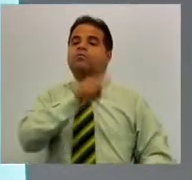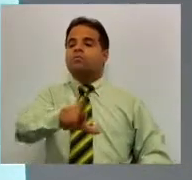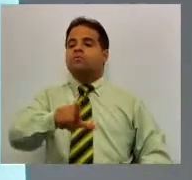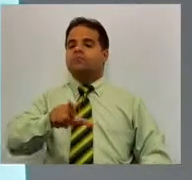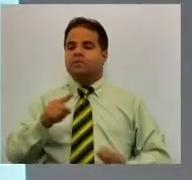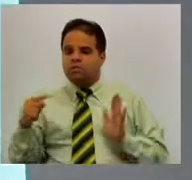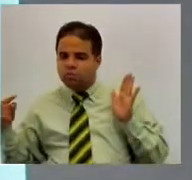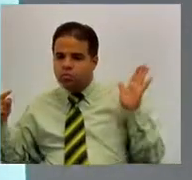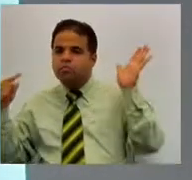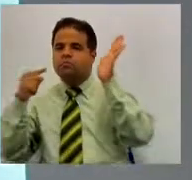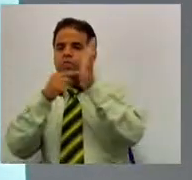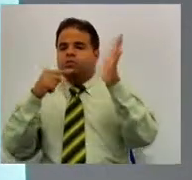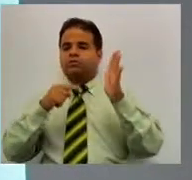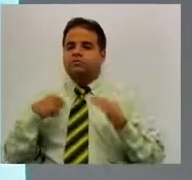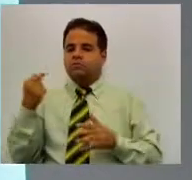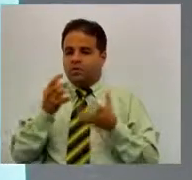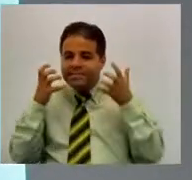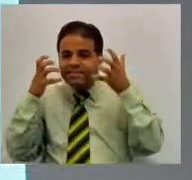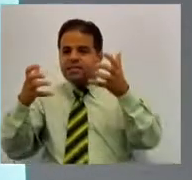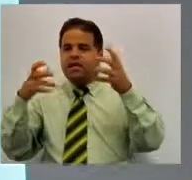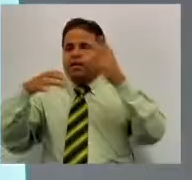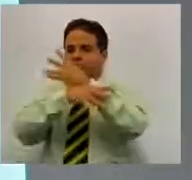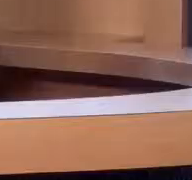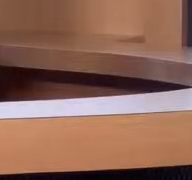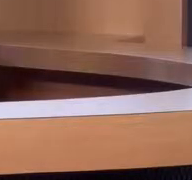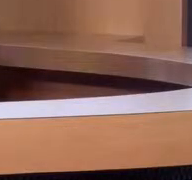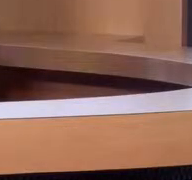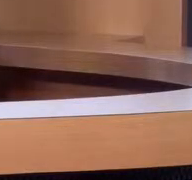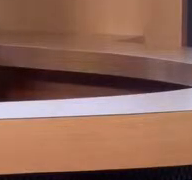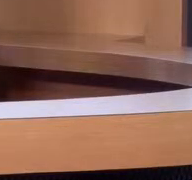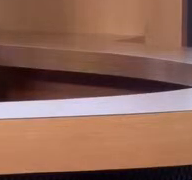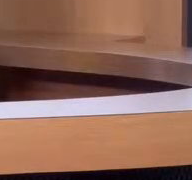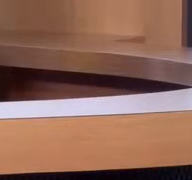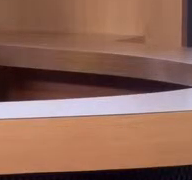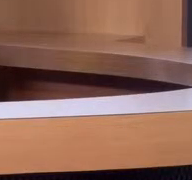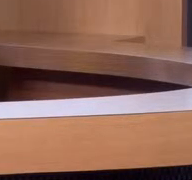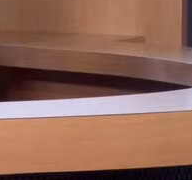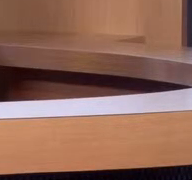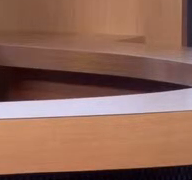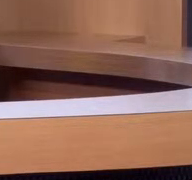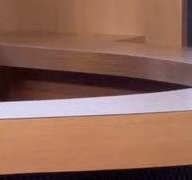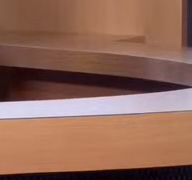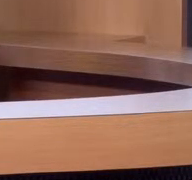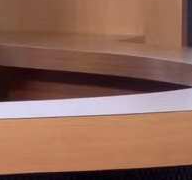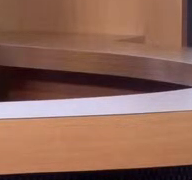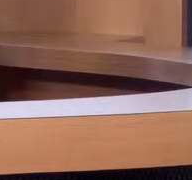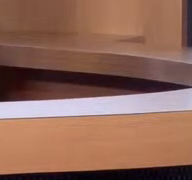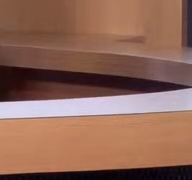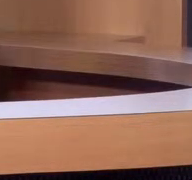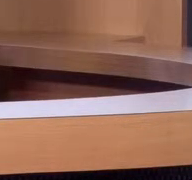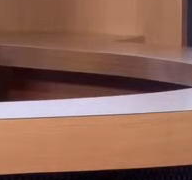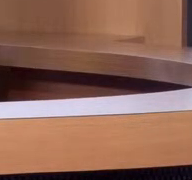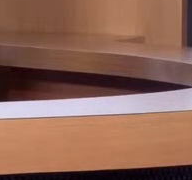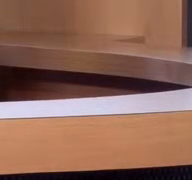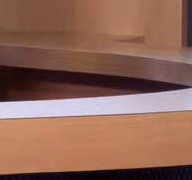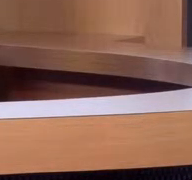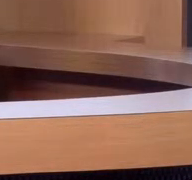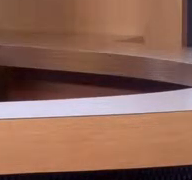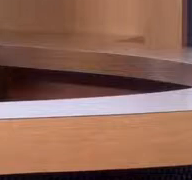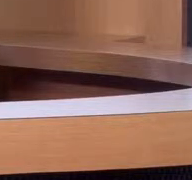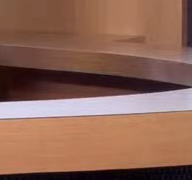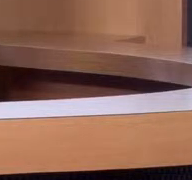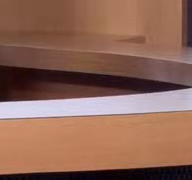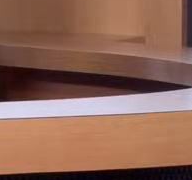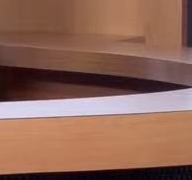objetivos que a gente quer de uma cidade melhor para se viver. Representantes da sociedade civil também participaram do encontro